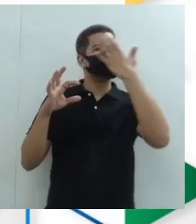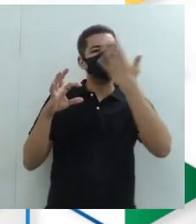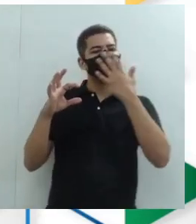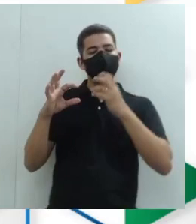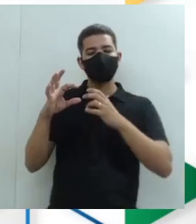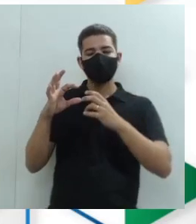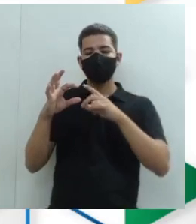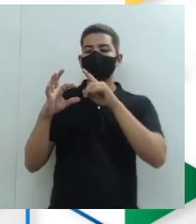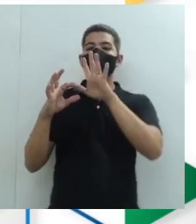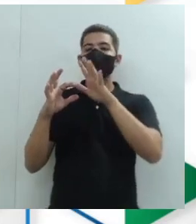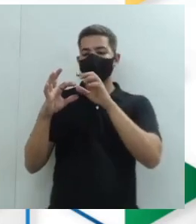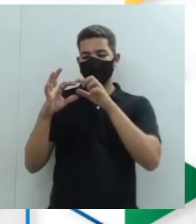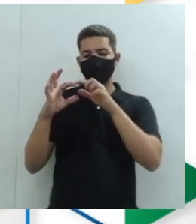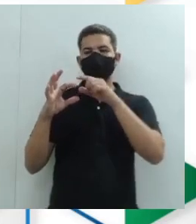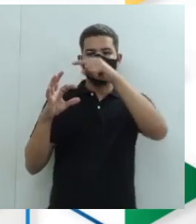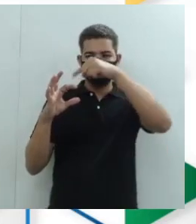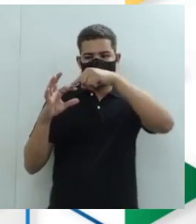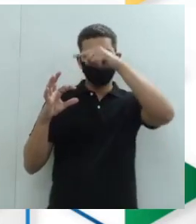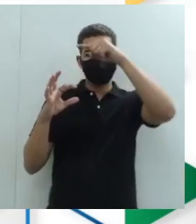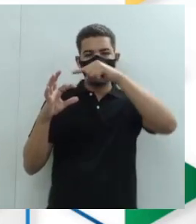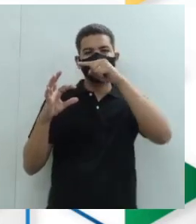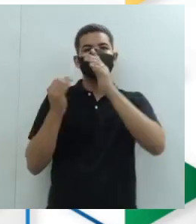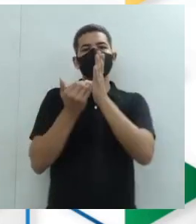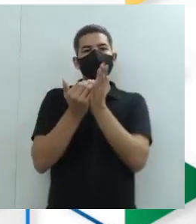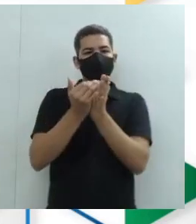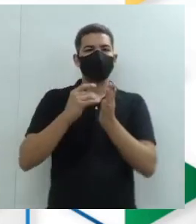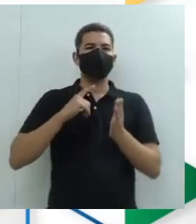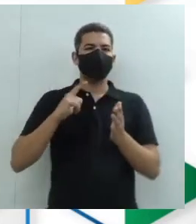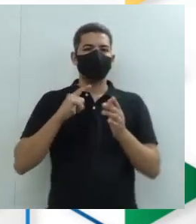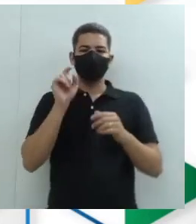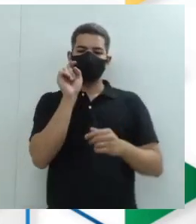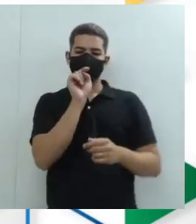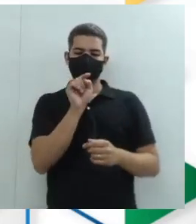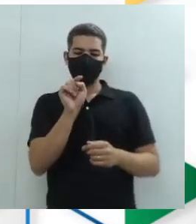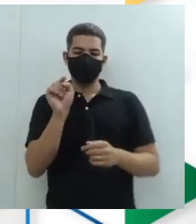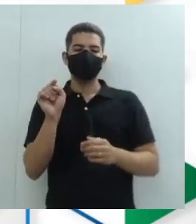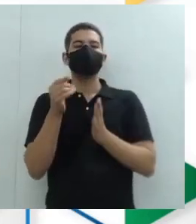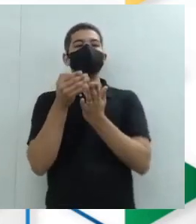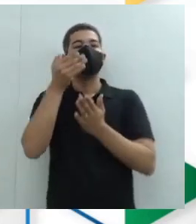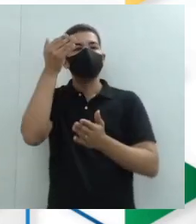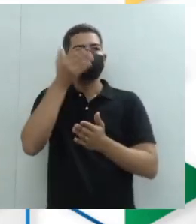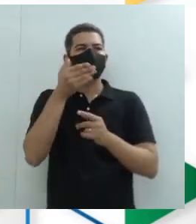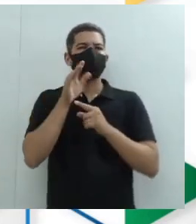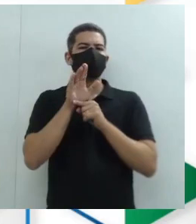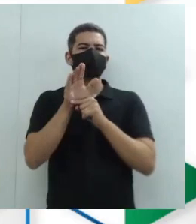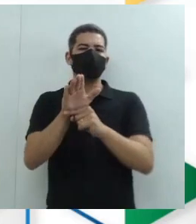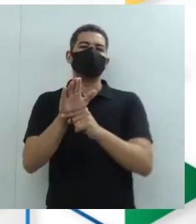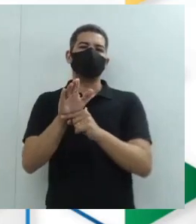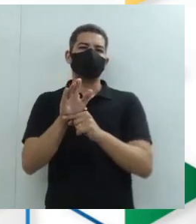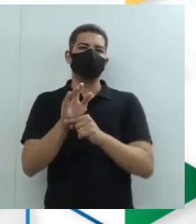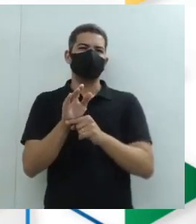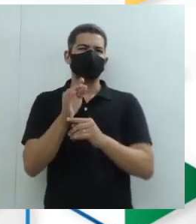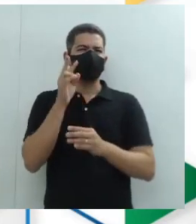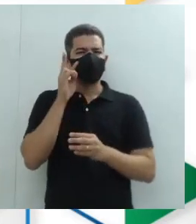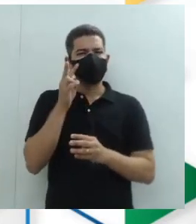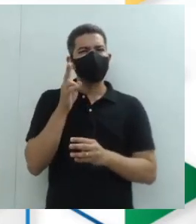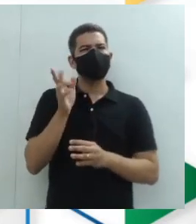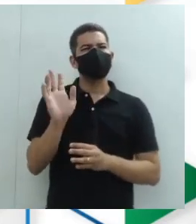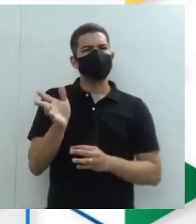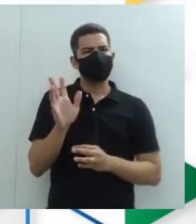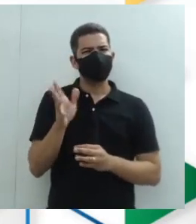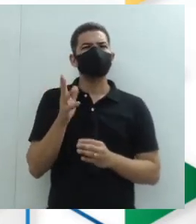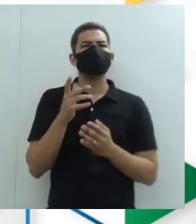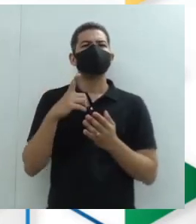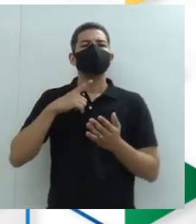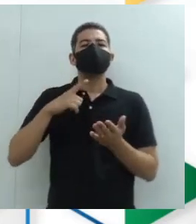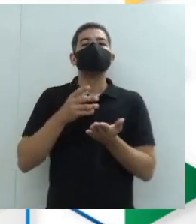gente na tirinha, ok? Então, essas reticências, elas dão esse sentido para nós, que é algo